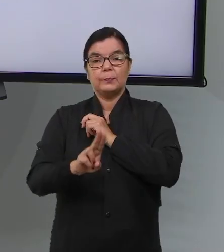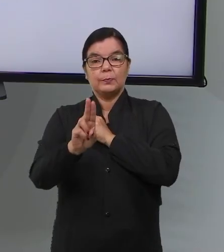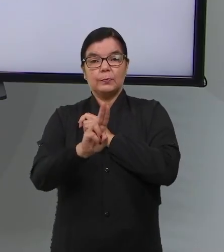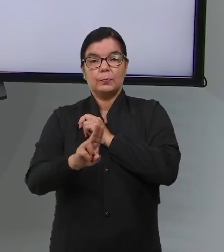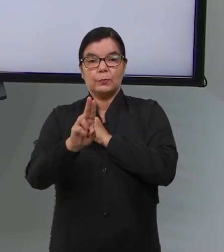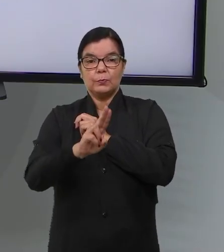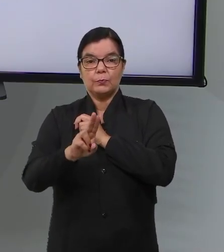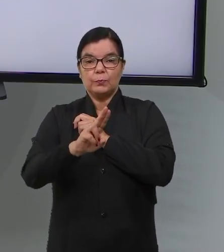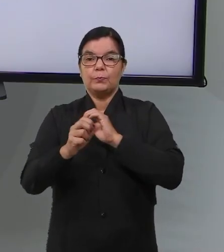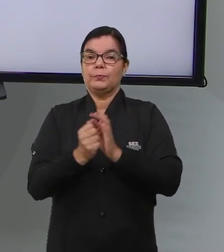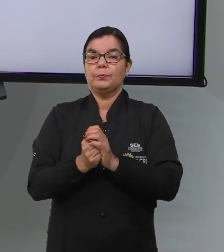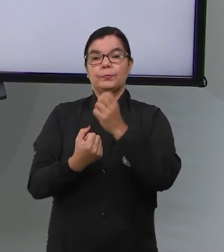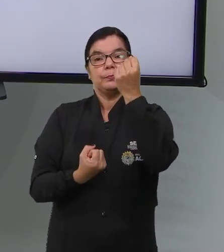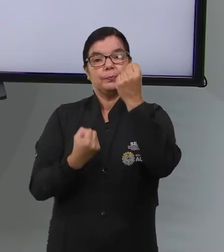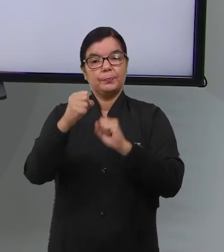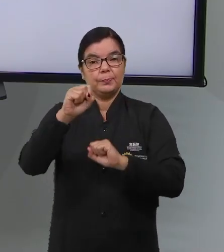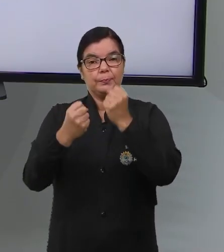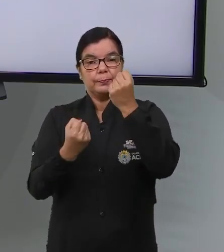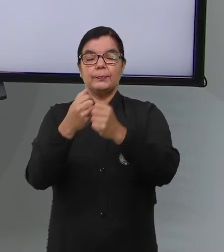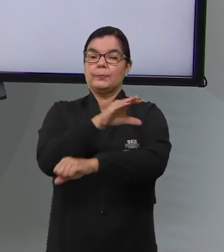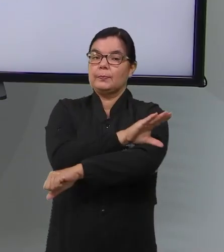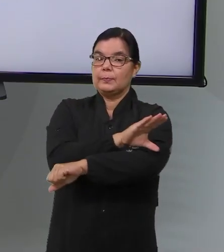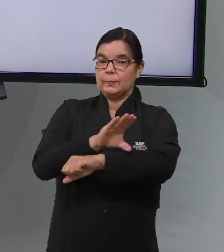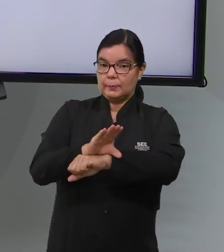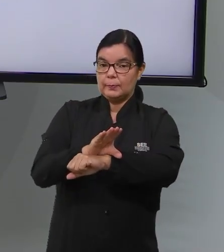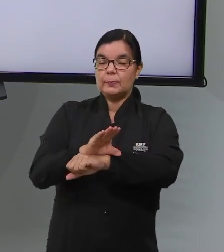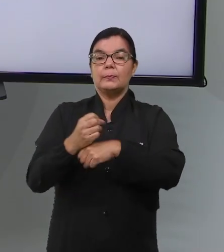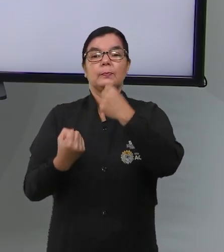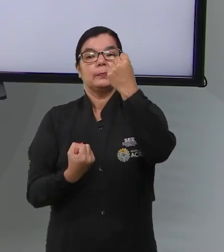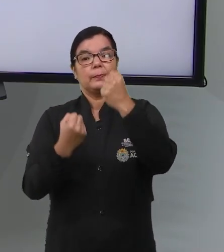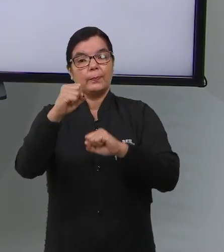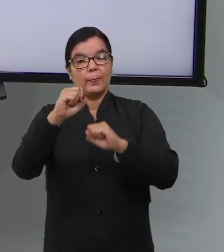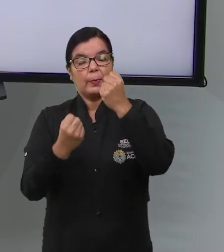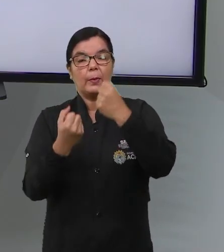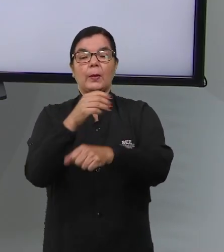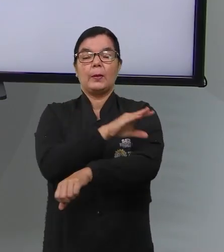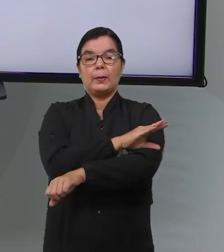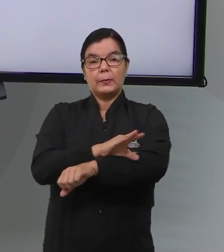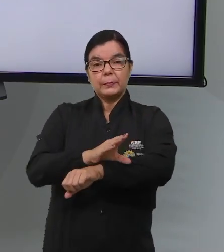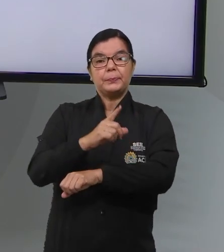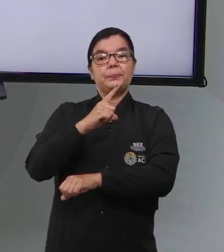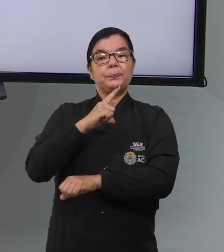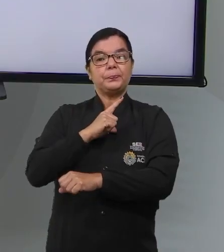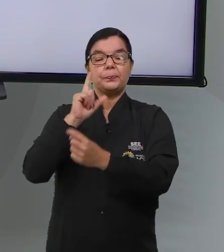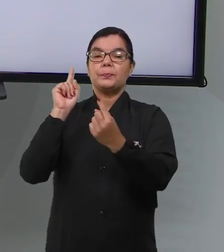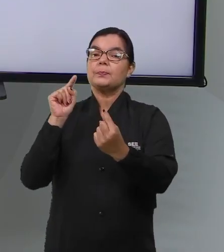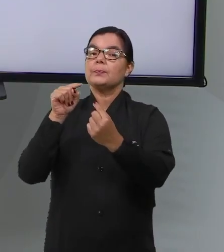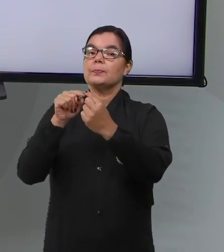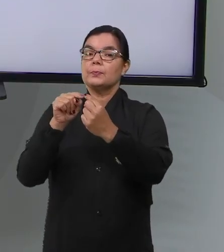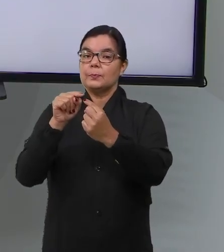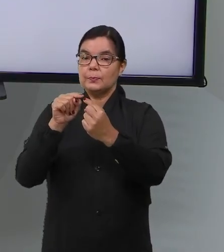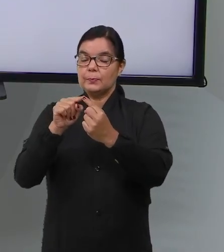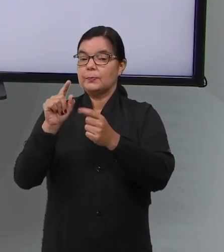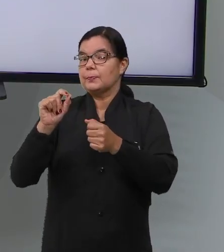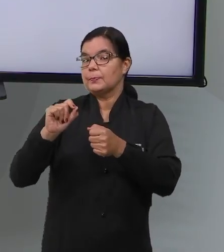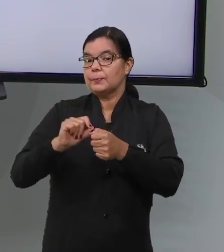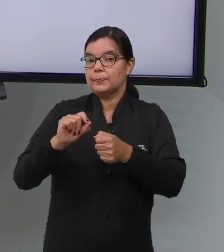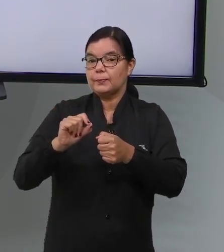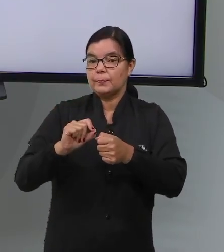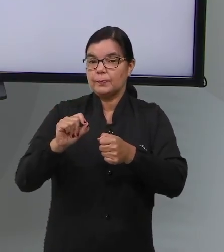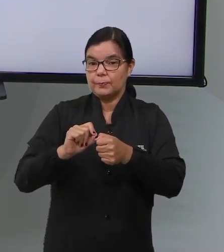do termo indústria cultural. A indústria cultural, ela tem como finalidade